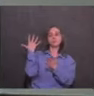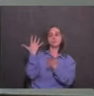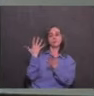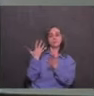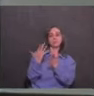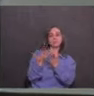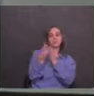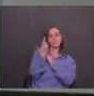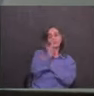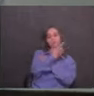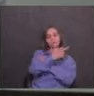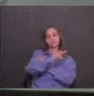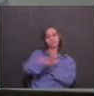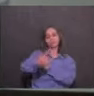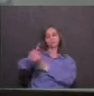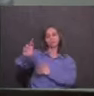séculos dos